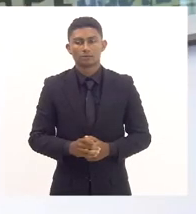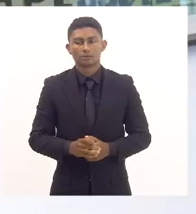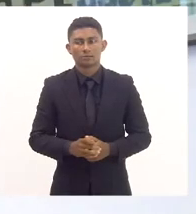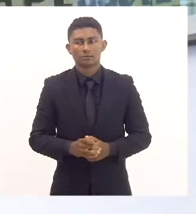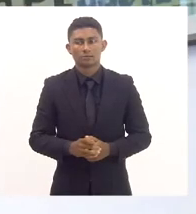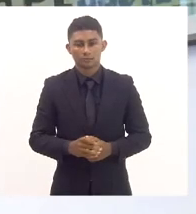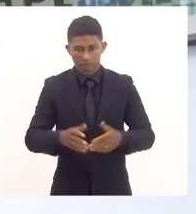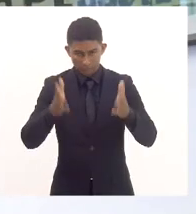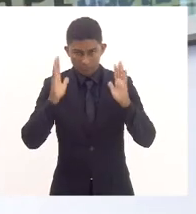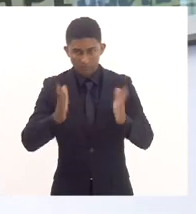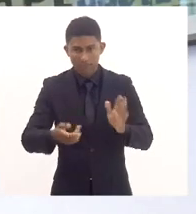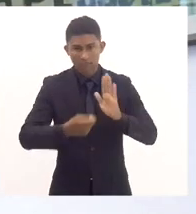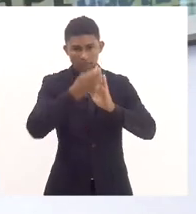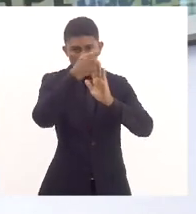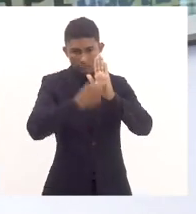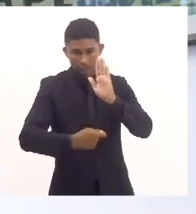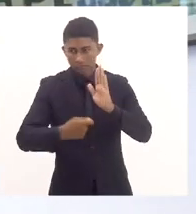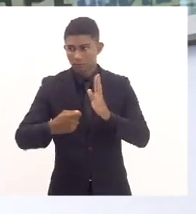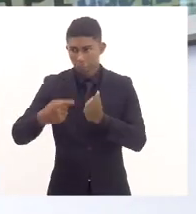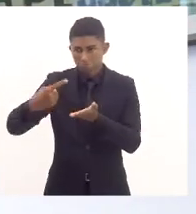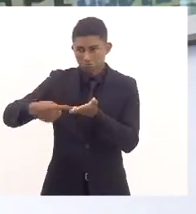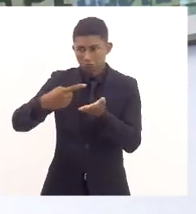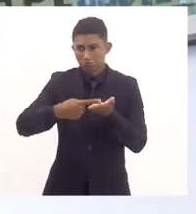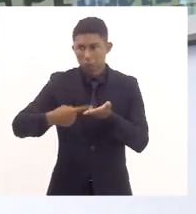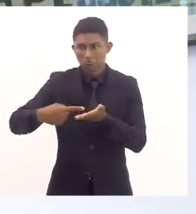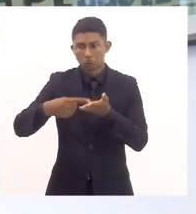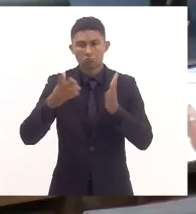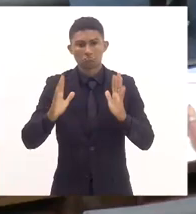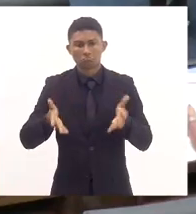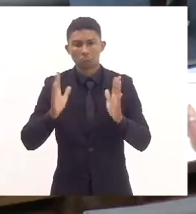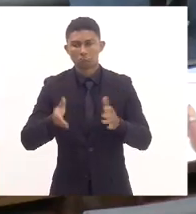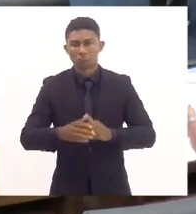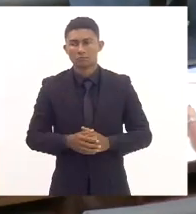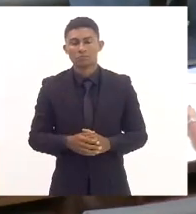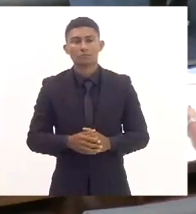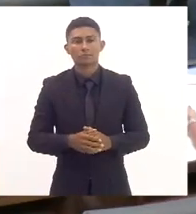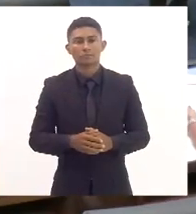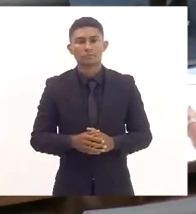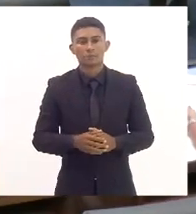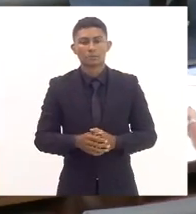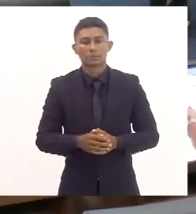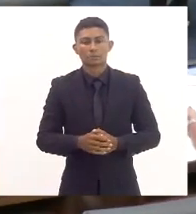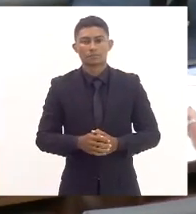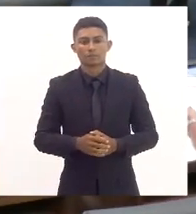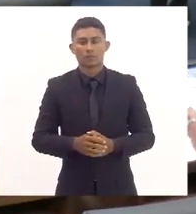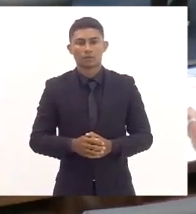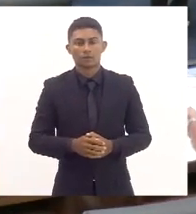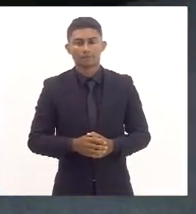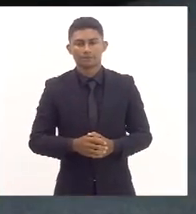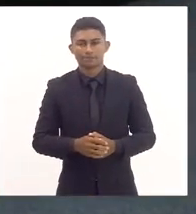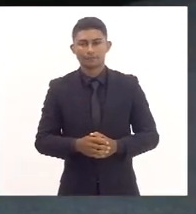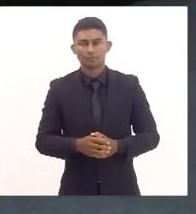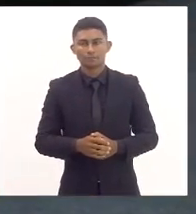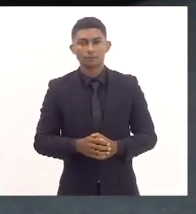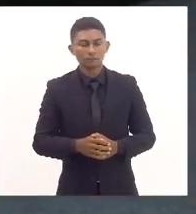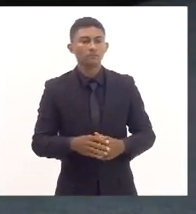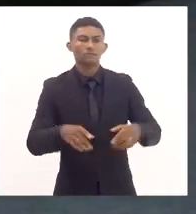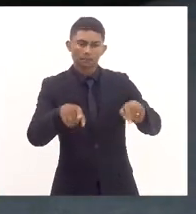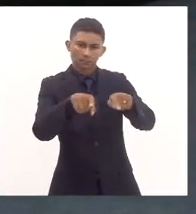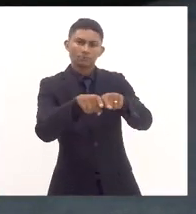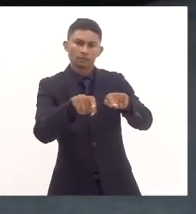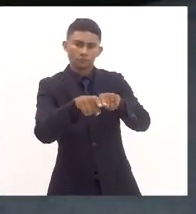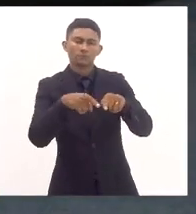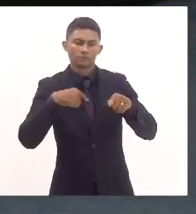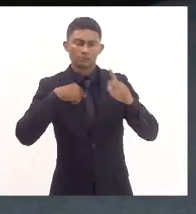Acordamos o texto seu presente eu e eu ouvi também